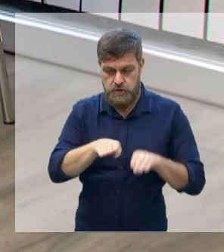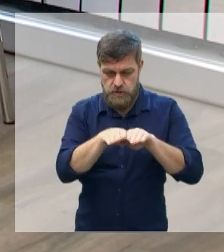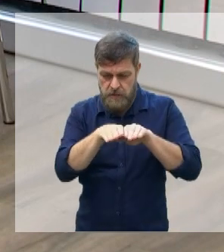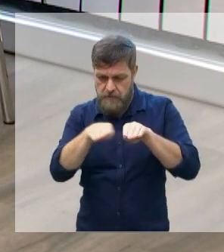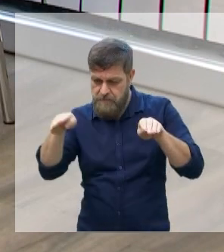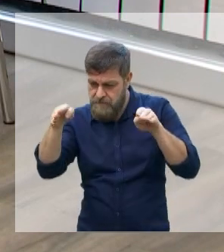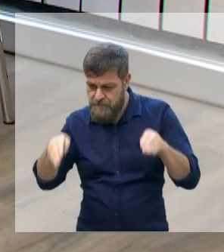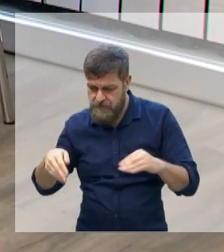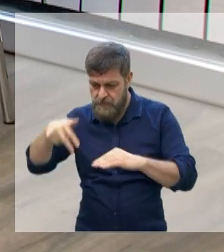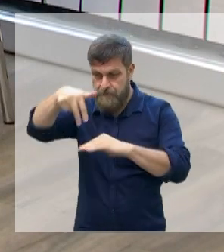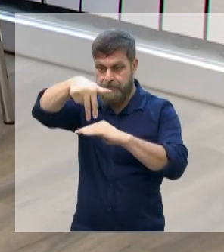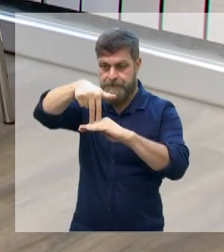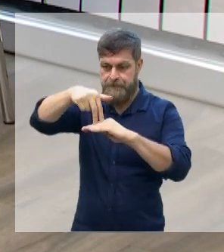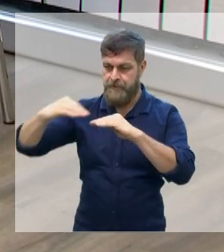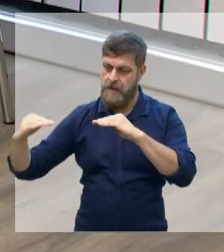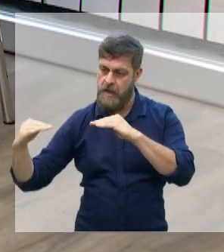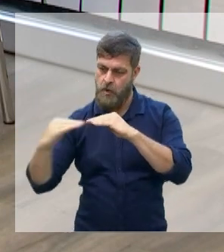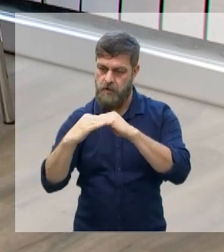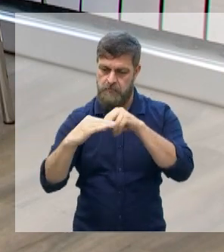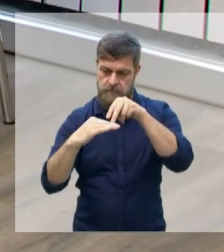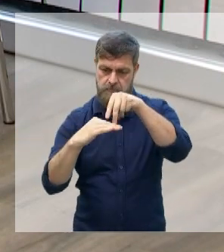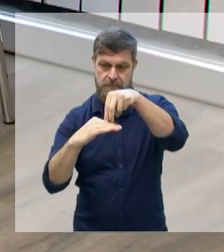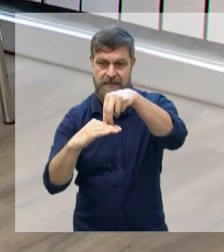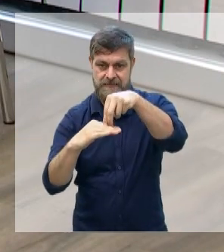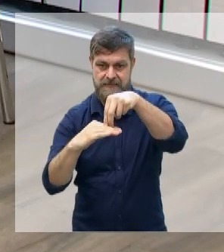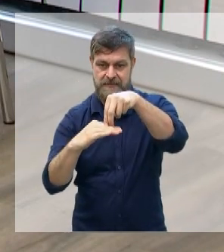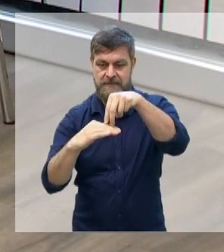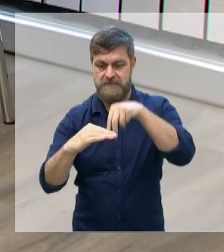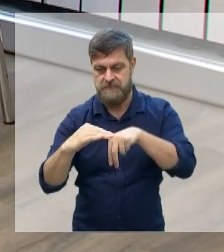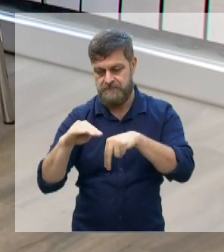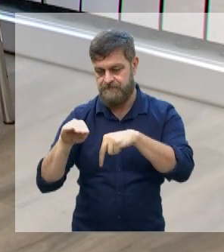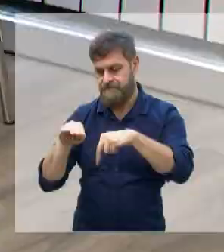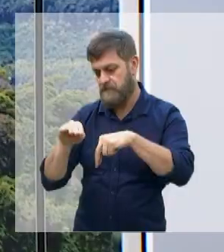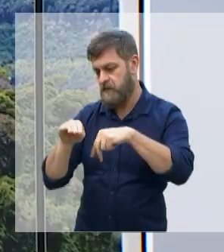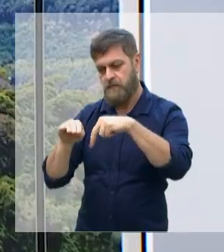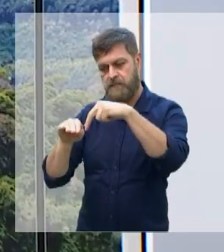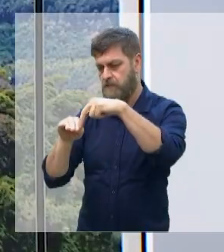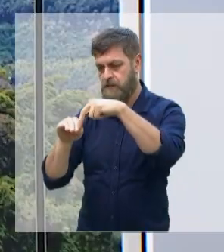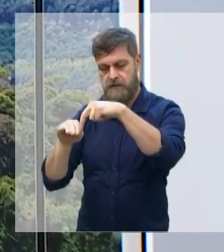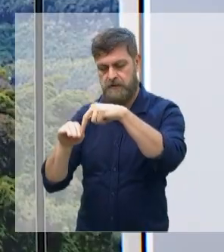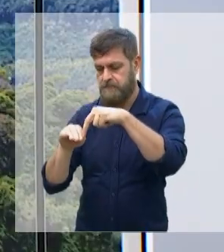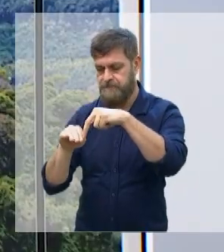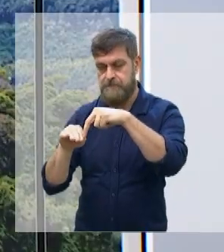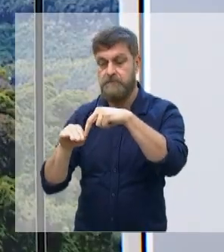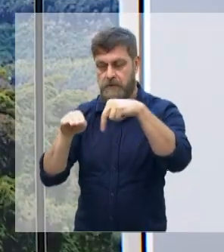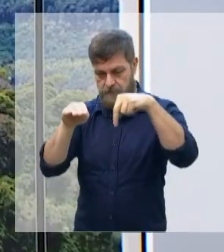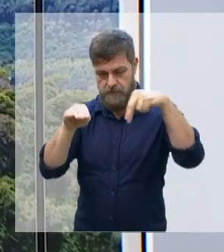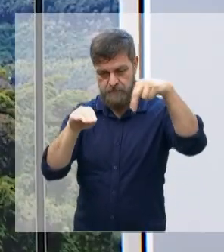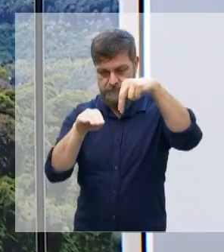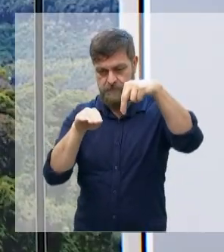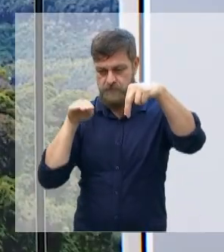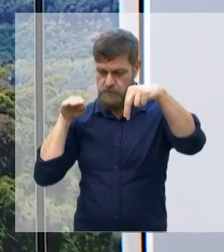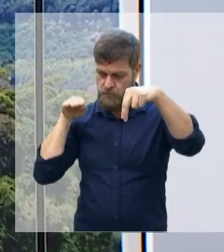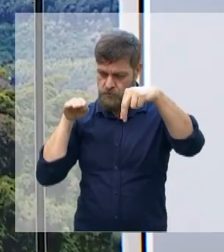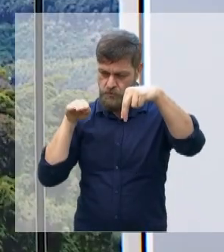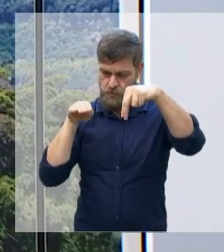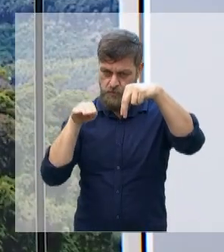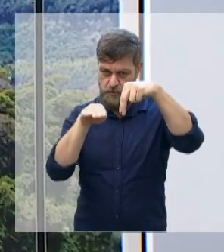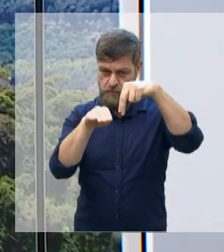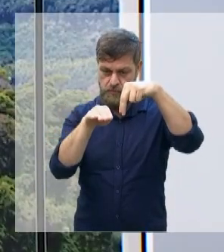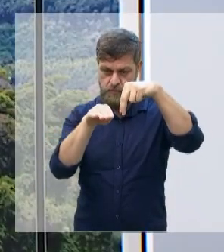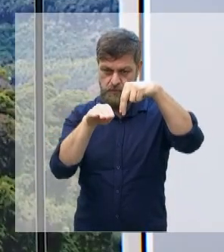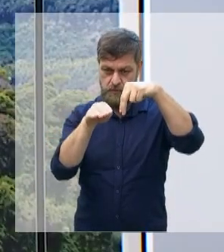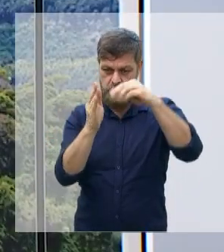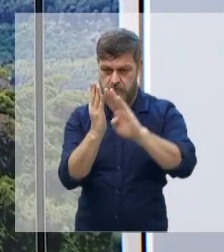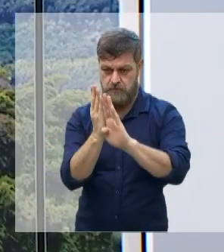então já tem história tem várias estações já que estão sendo construídos corredores então quando o ônibus se aproxima da estação